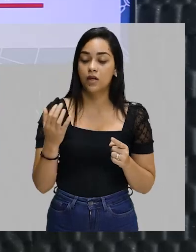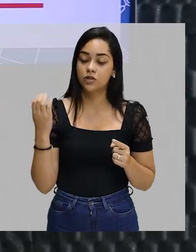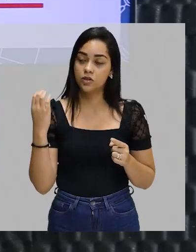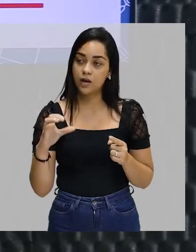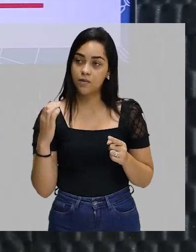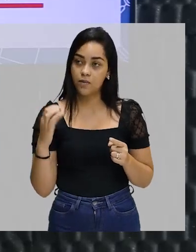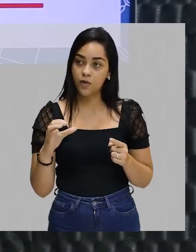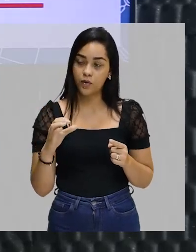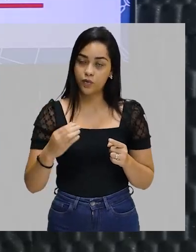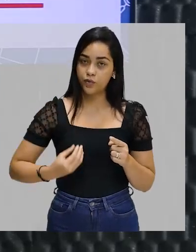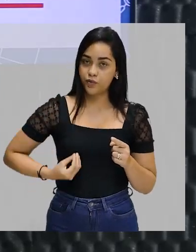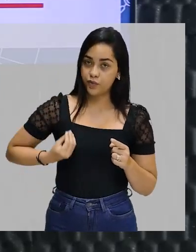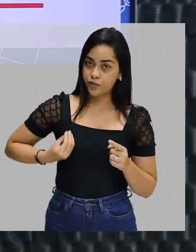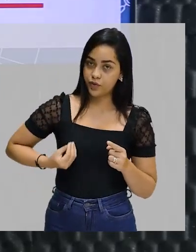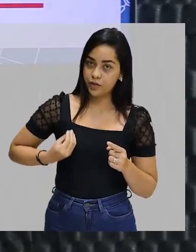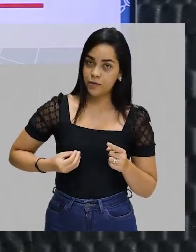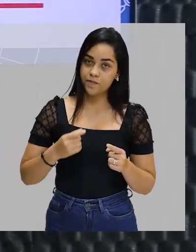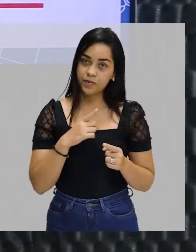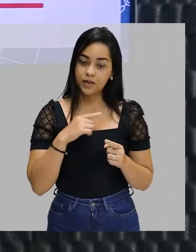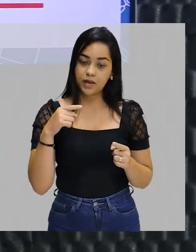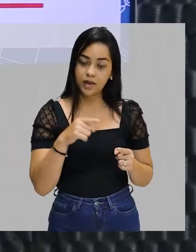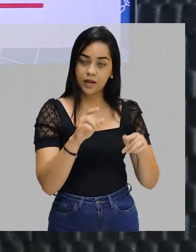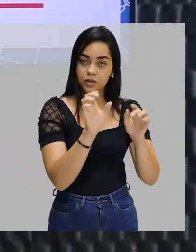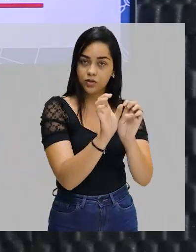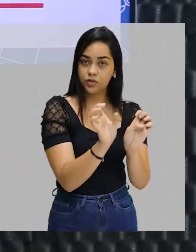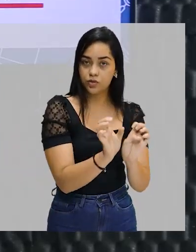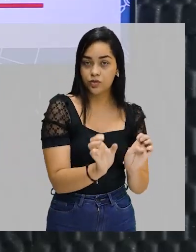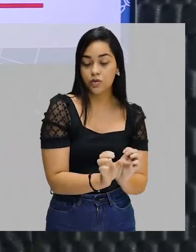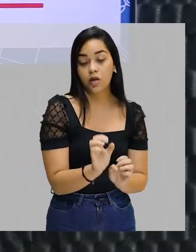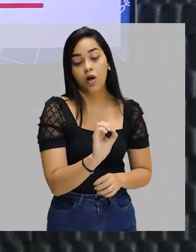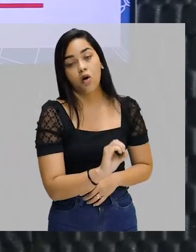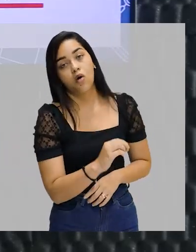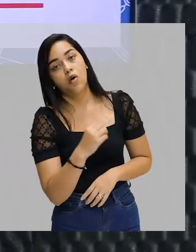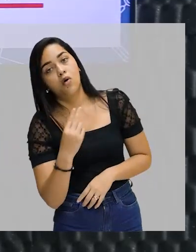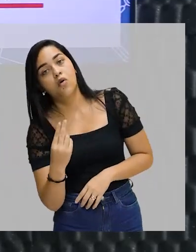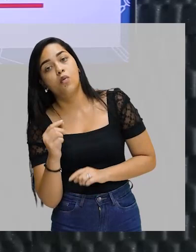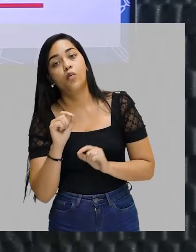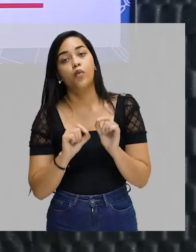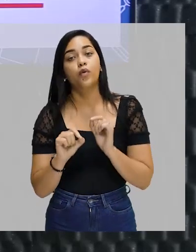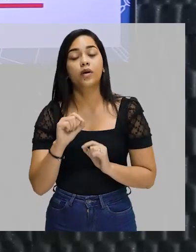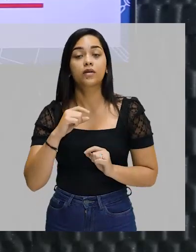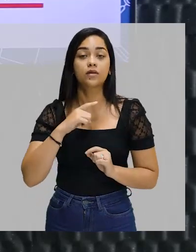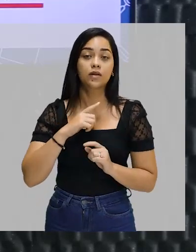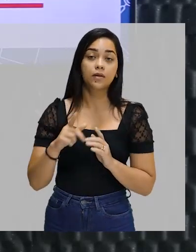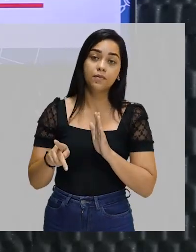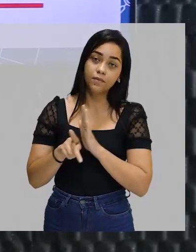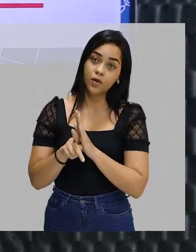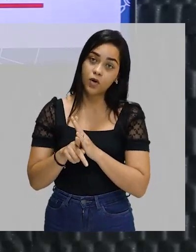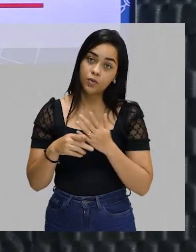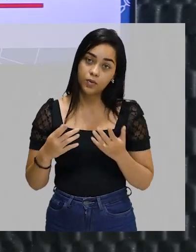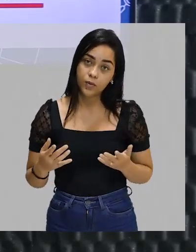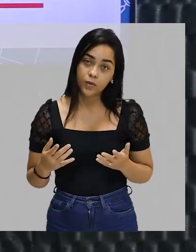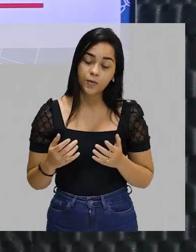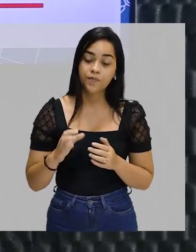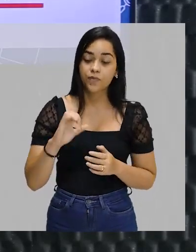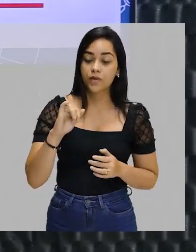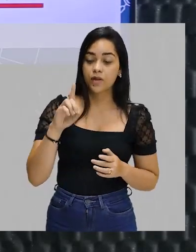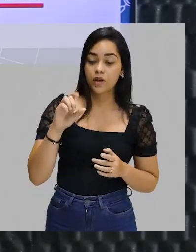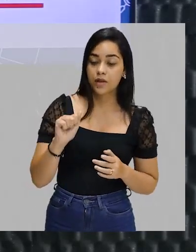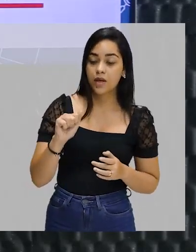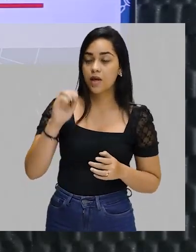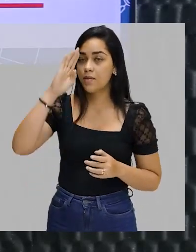carbonos presentes naquela estrutura ou presentes no que nós vamos chamar de